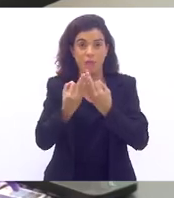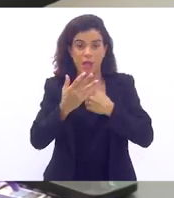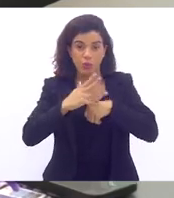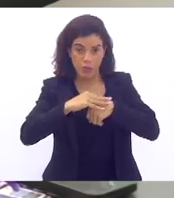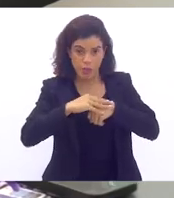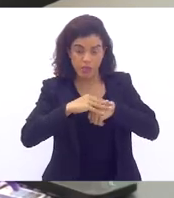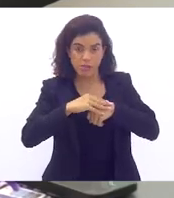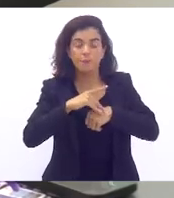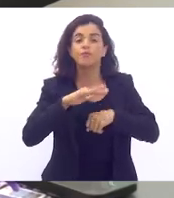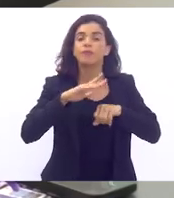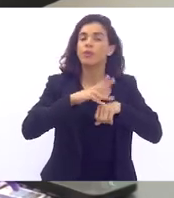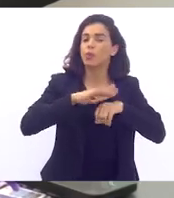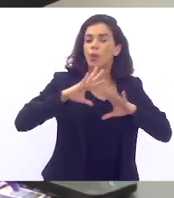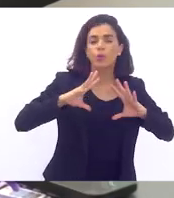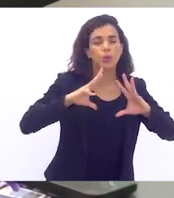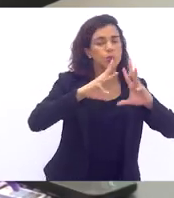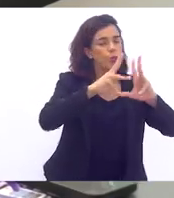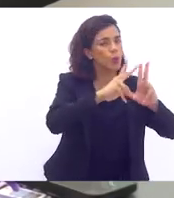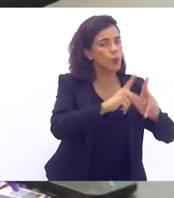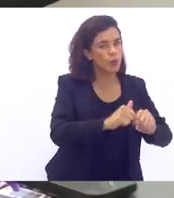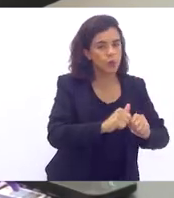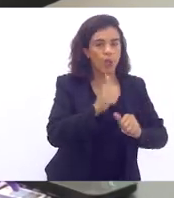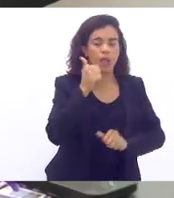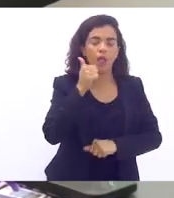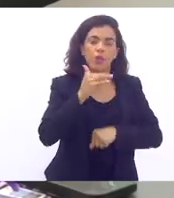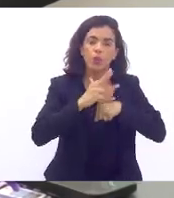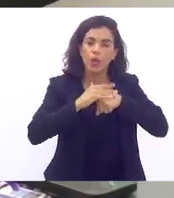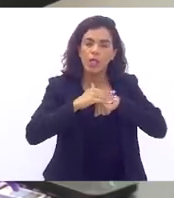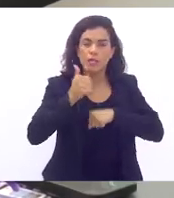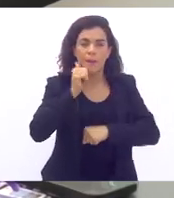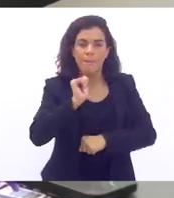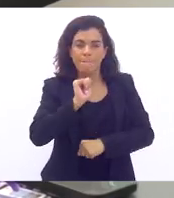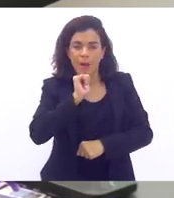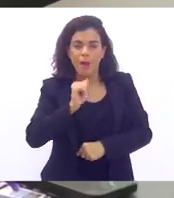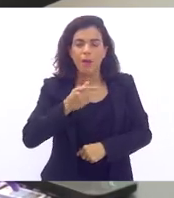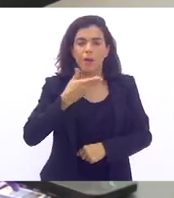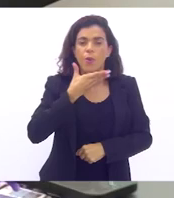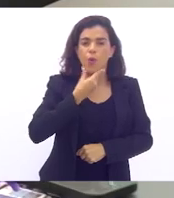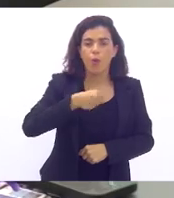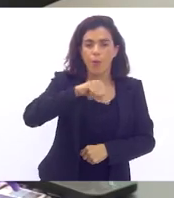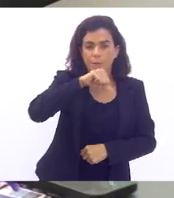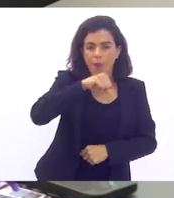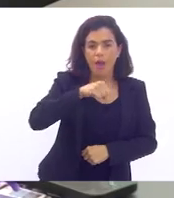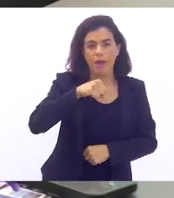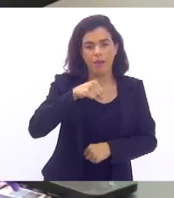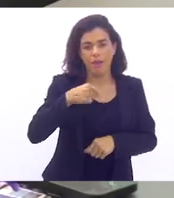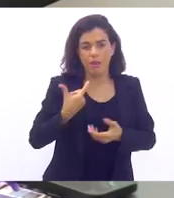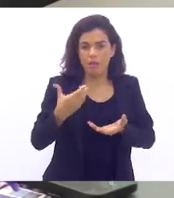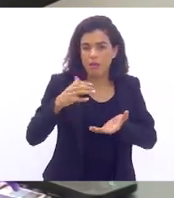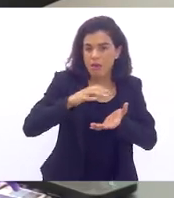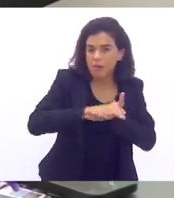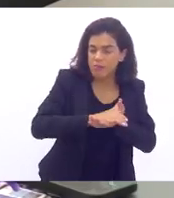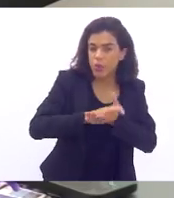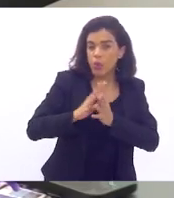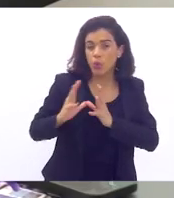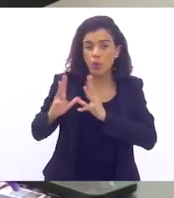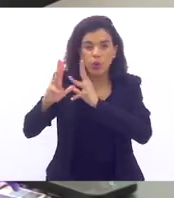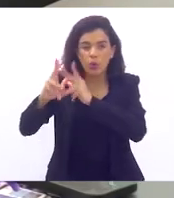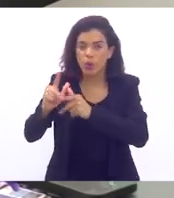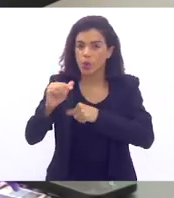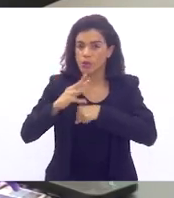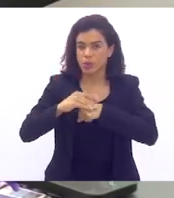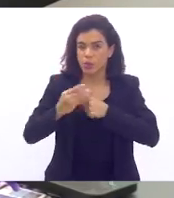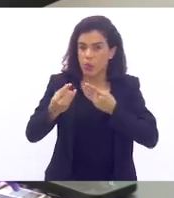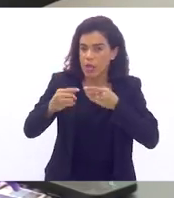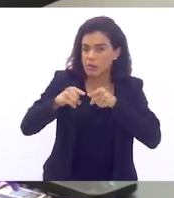adoece o pai adoece o irmão adoece a mãe adoece o companheiro a companheira todos adoecem juntos com isso